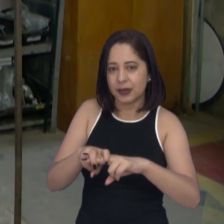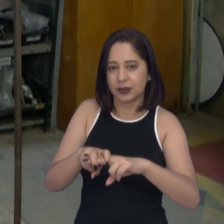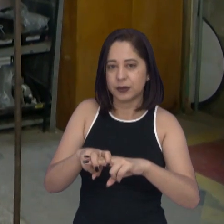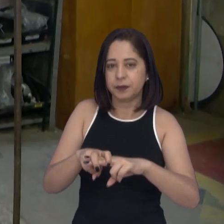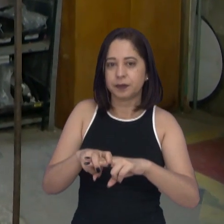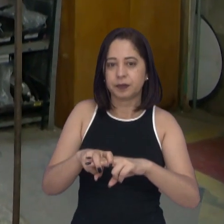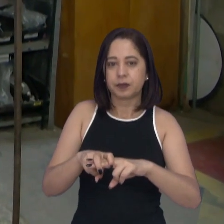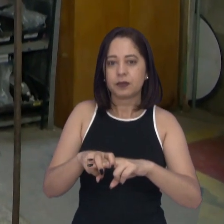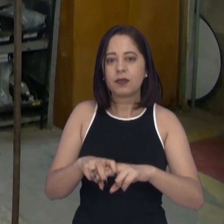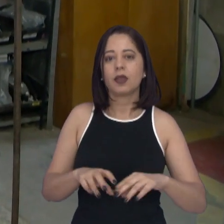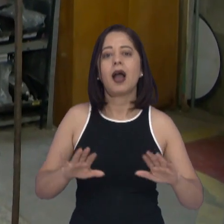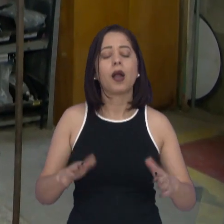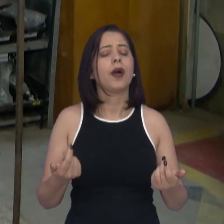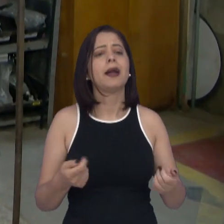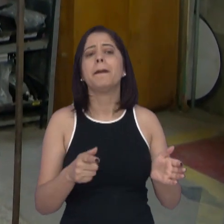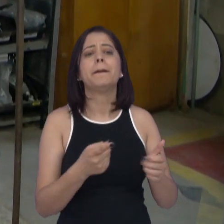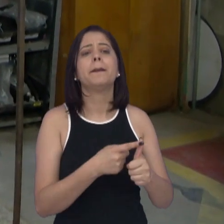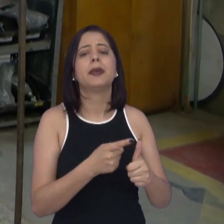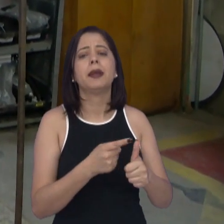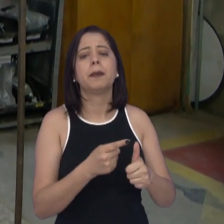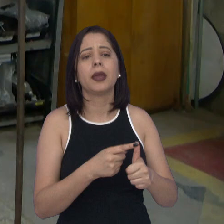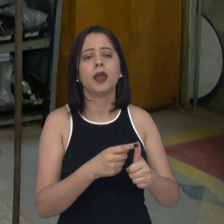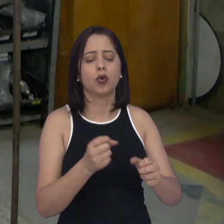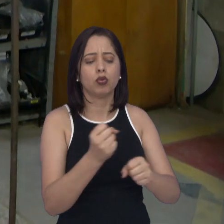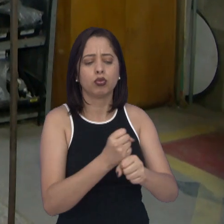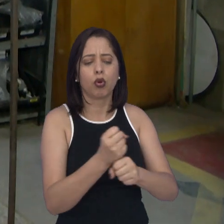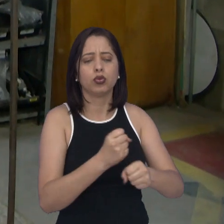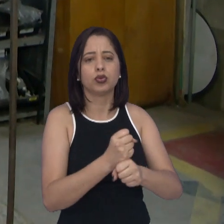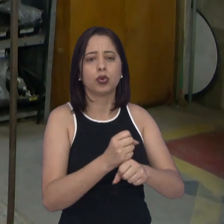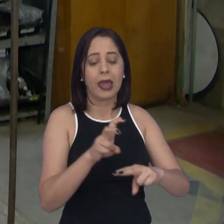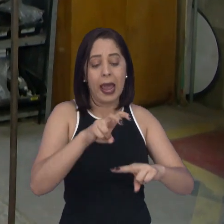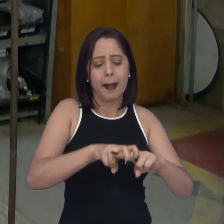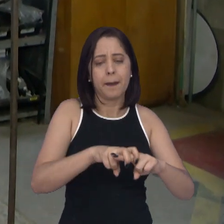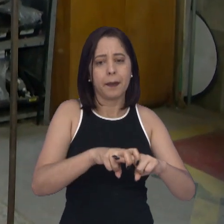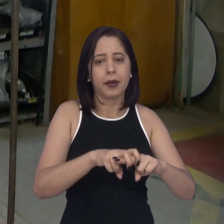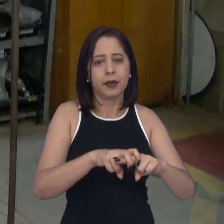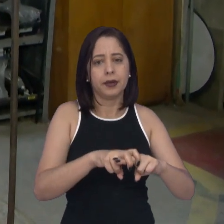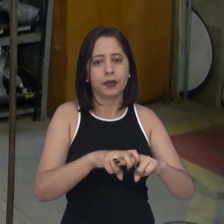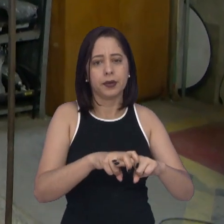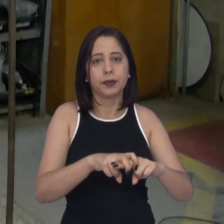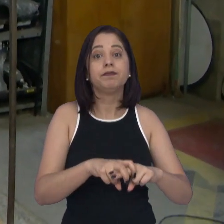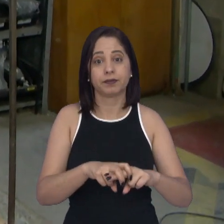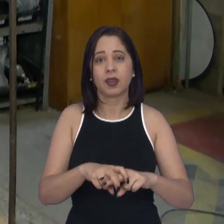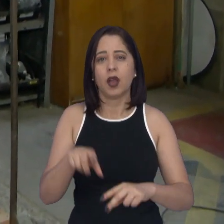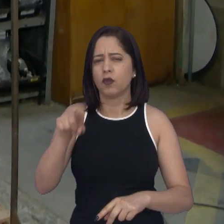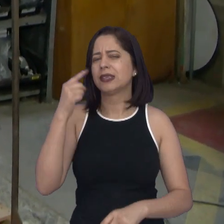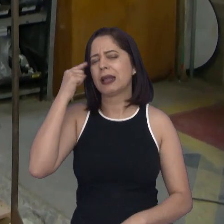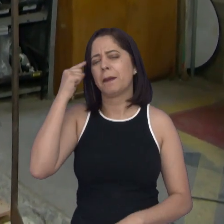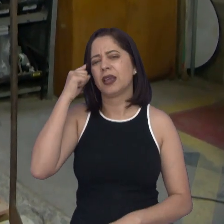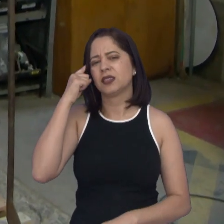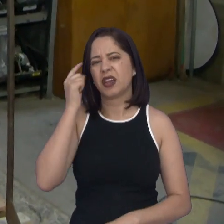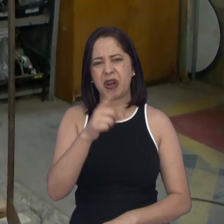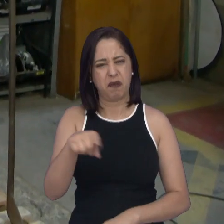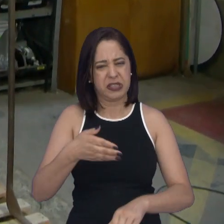com o Gabriel. Gabriel, o primeiro passo então para a gente fazer aquele banco, que já está aqui, inclusive a Fernanda deve estar pensando, mas você não